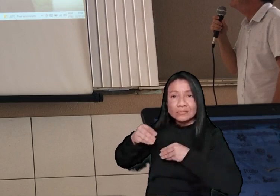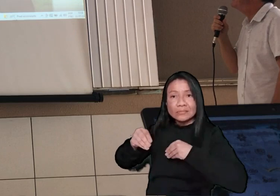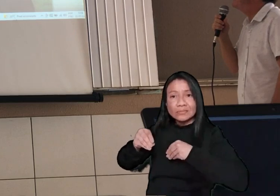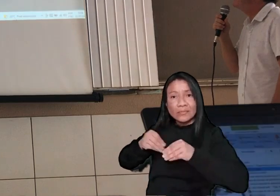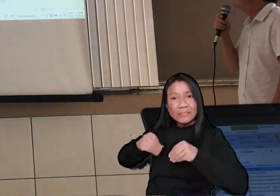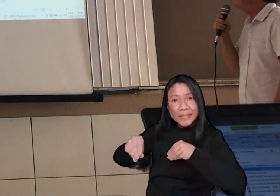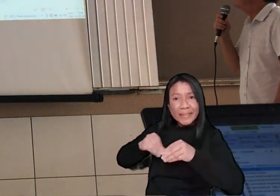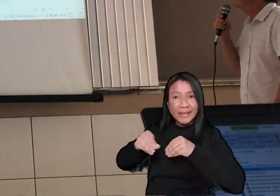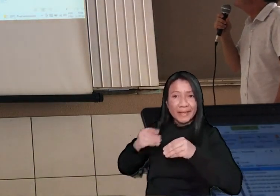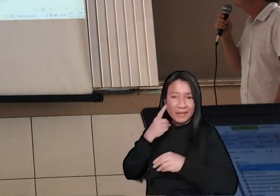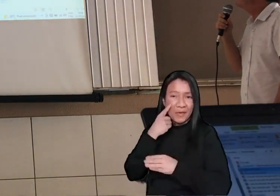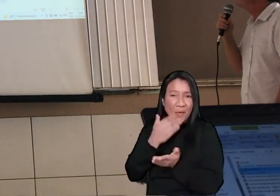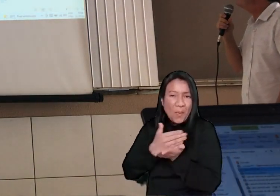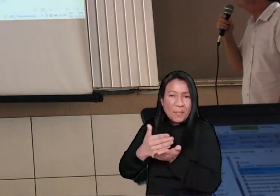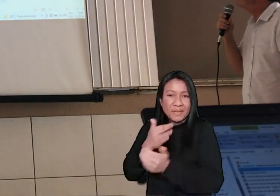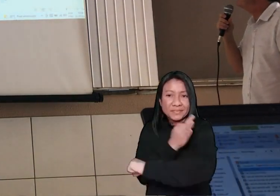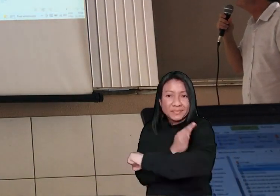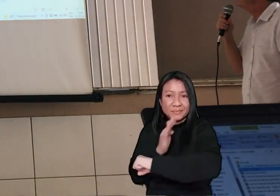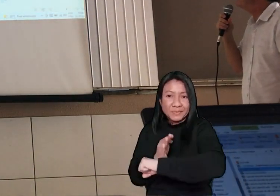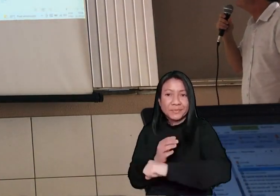vocês.